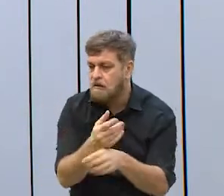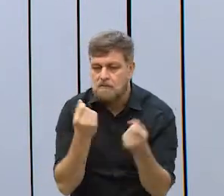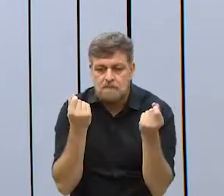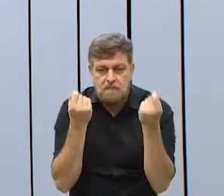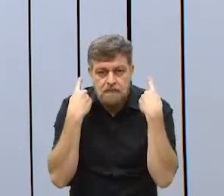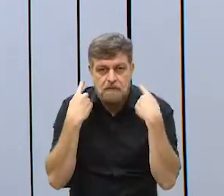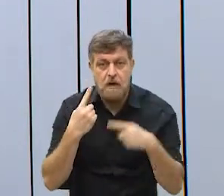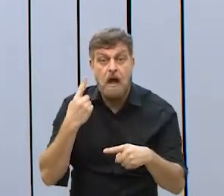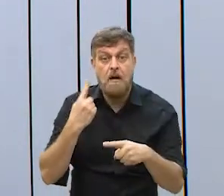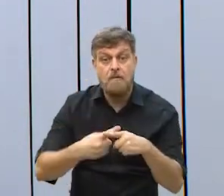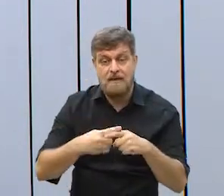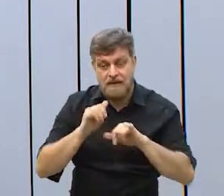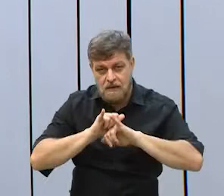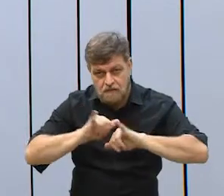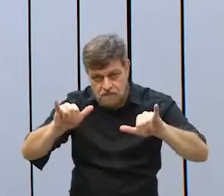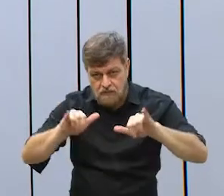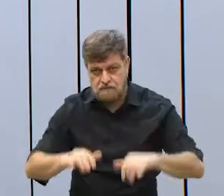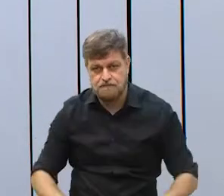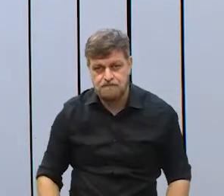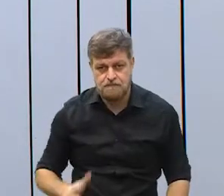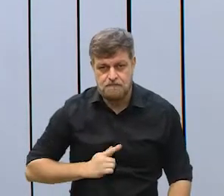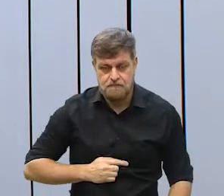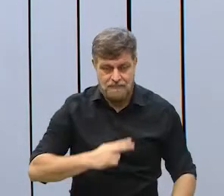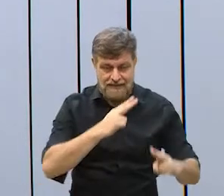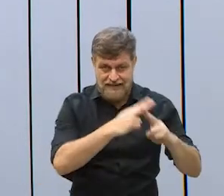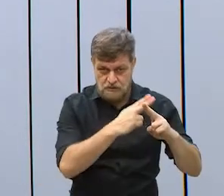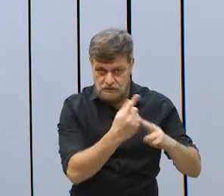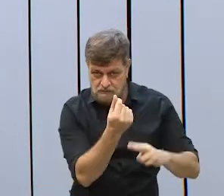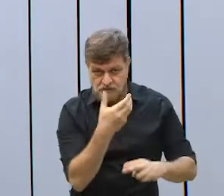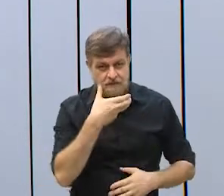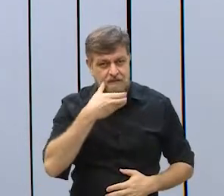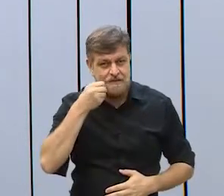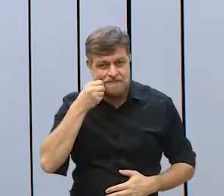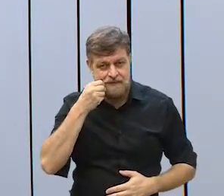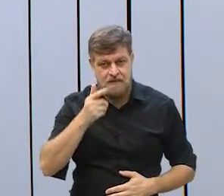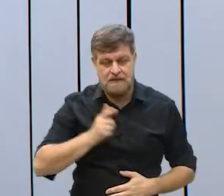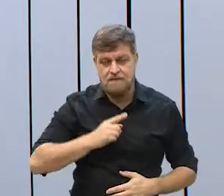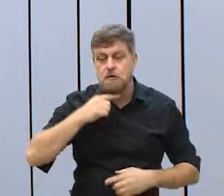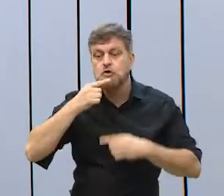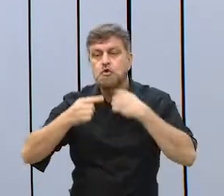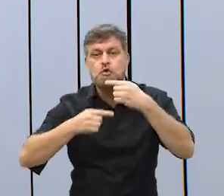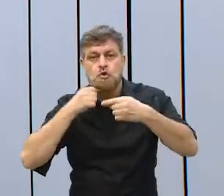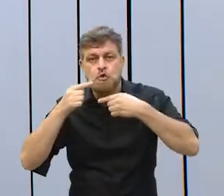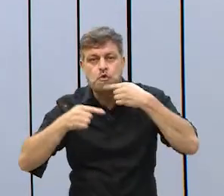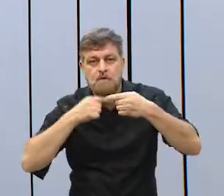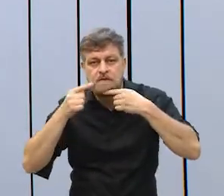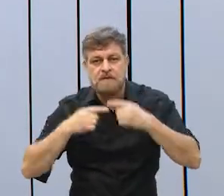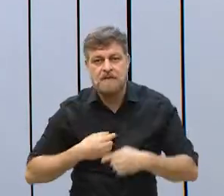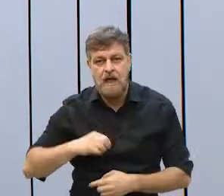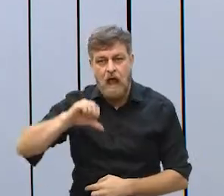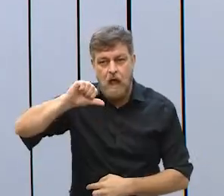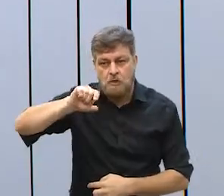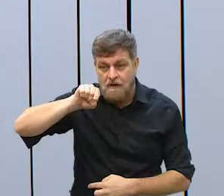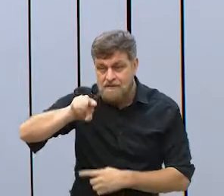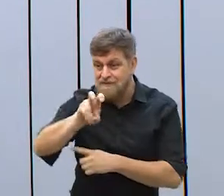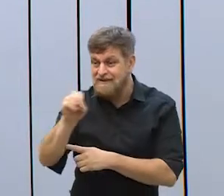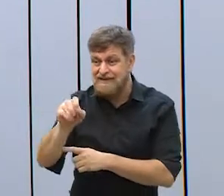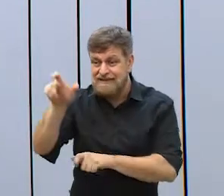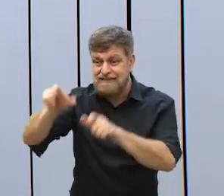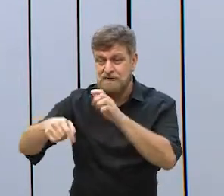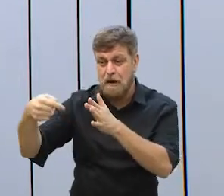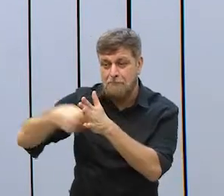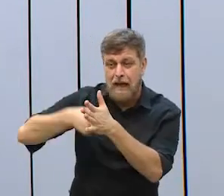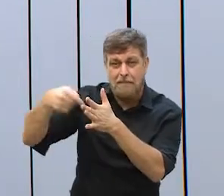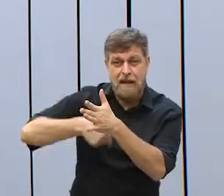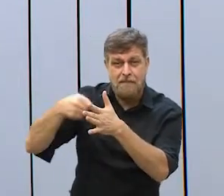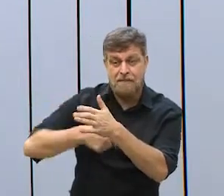digo isso porque só no auxílio emergencial, por exemplo, nós tiramos dúvidas de 9.500 pessoas